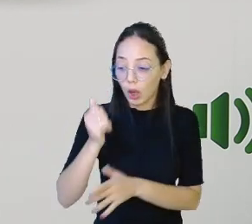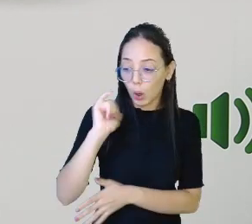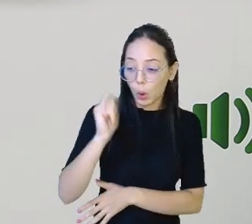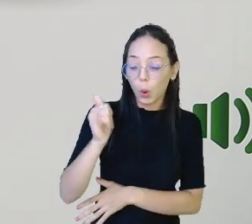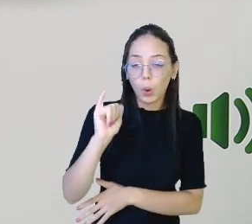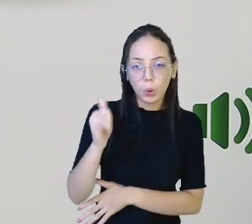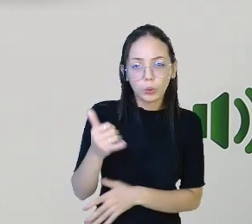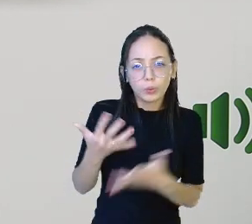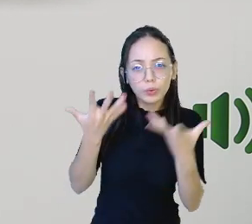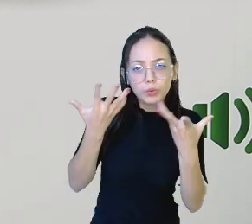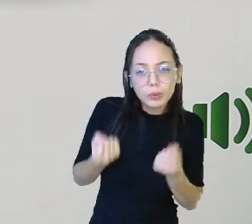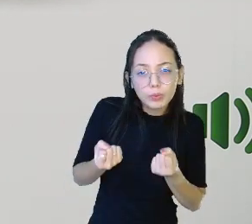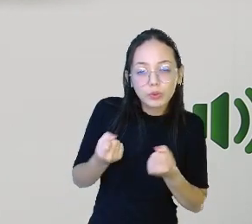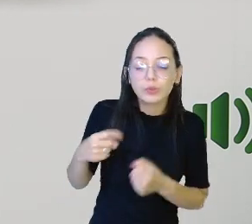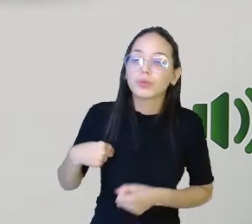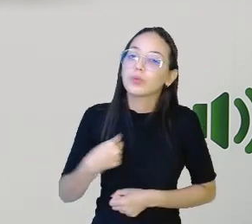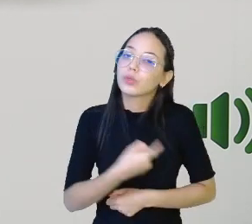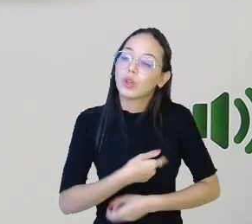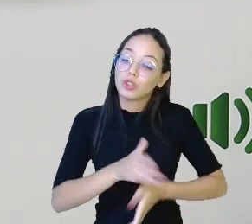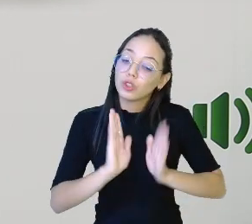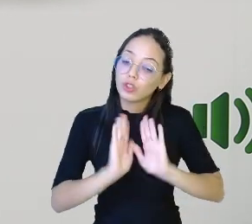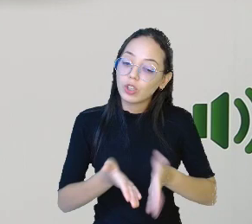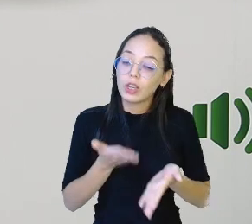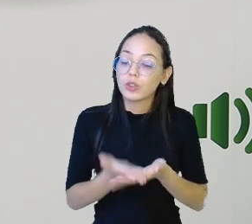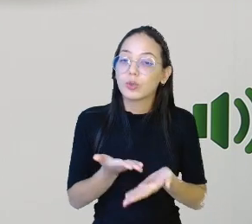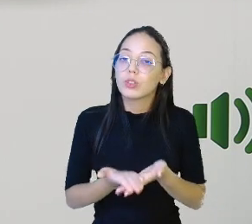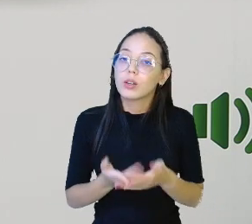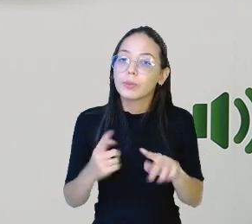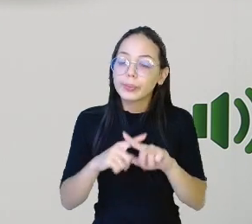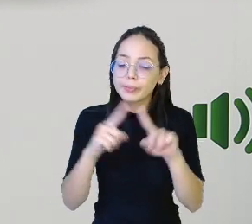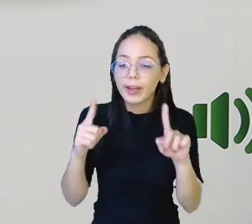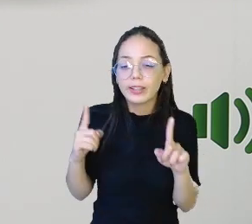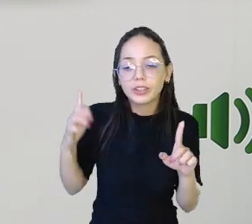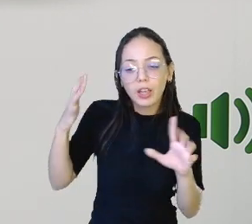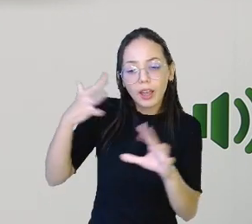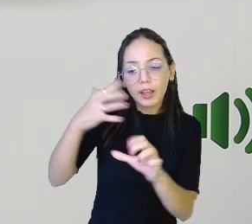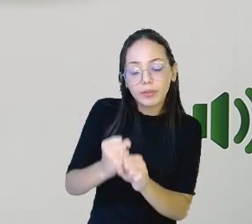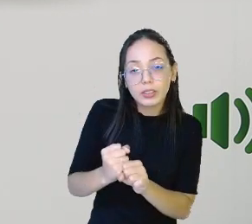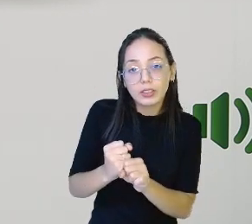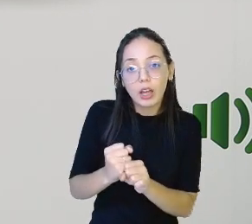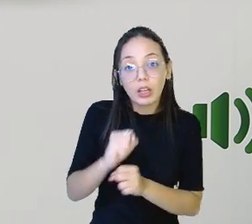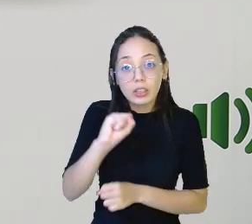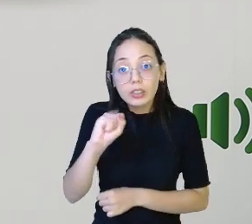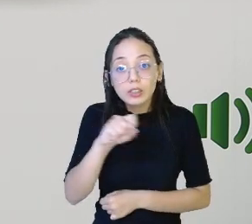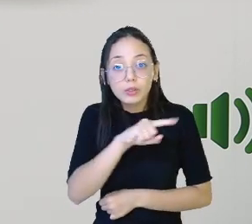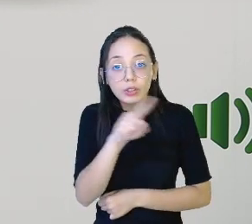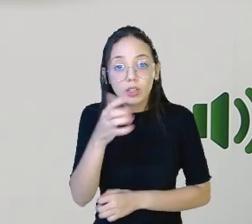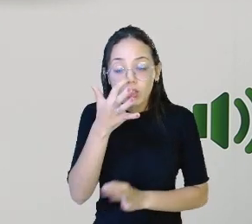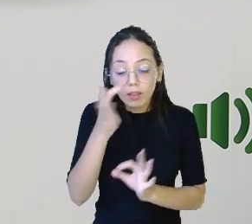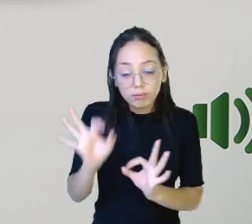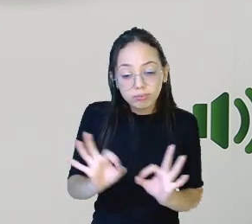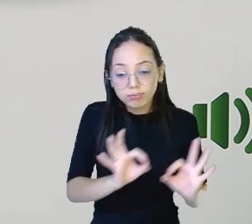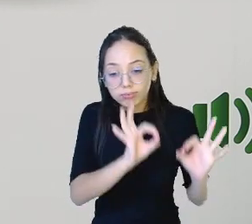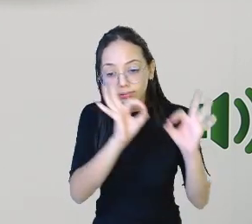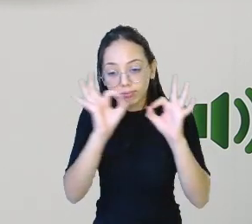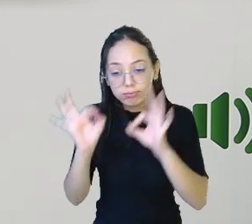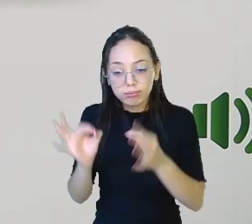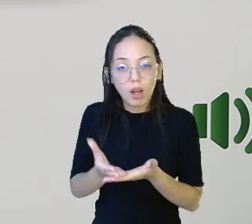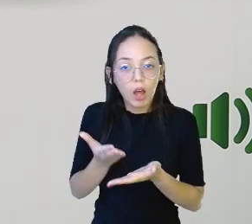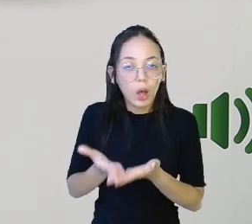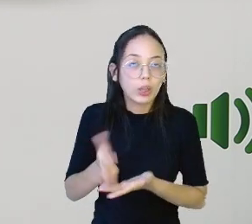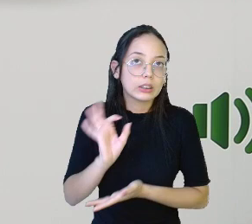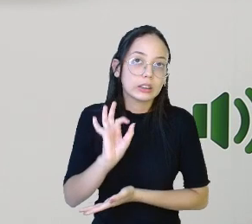aqui esse assunto, não foi? Mas vamos dar aquela revisada. Se você assistiu a aula, com certeza você